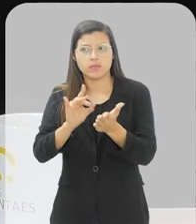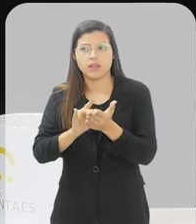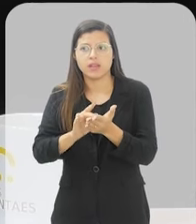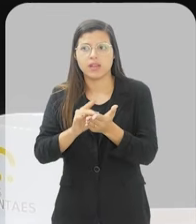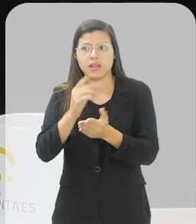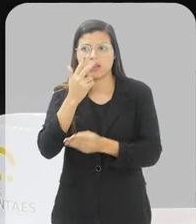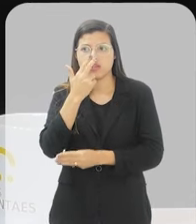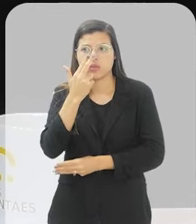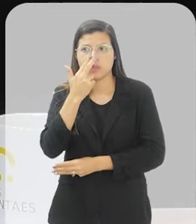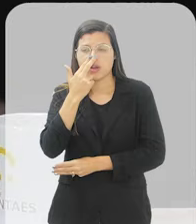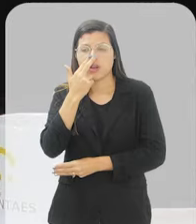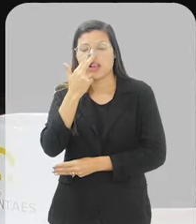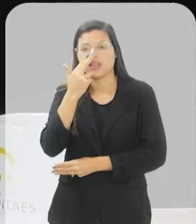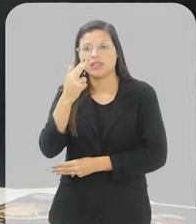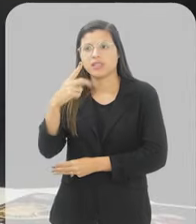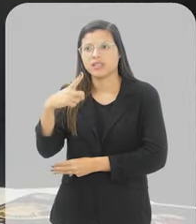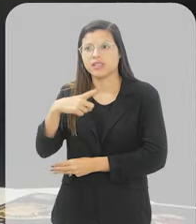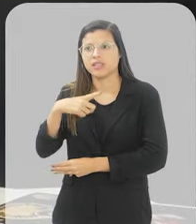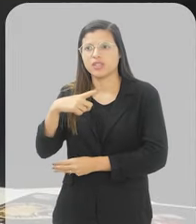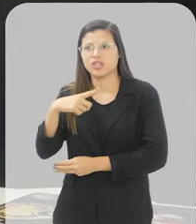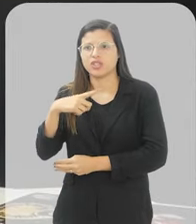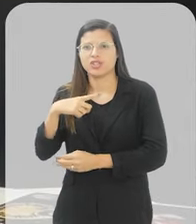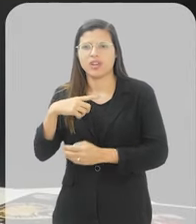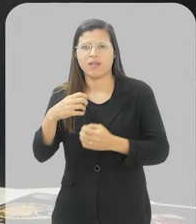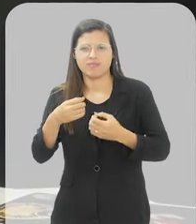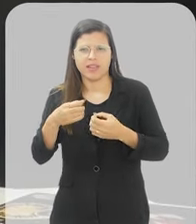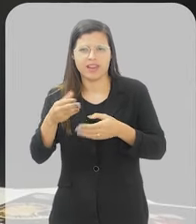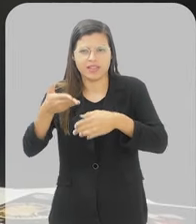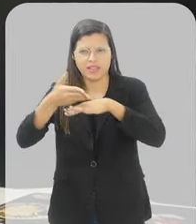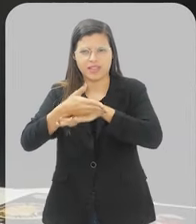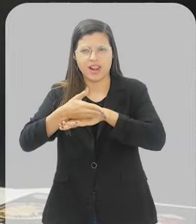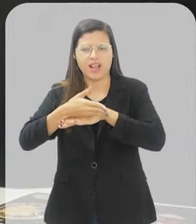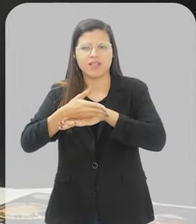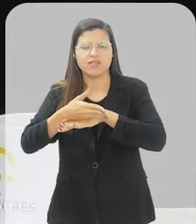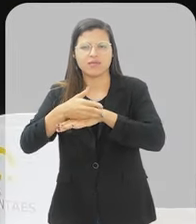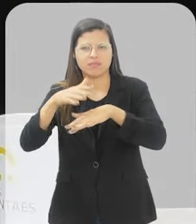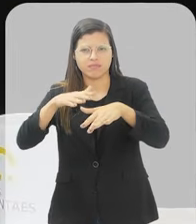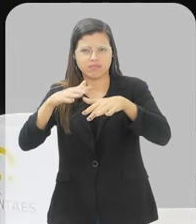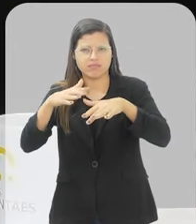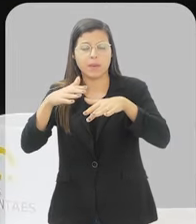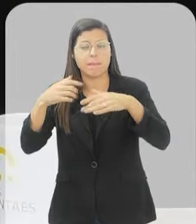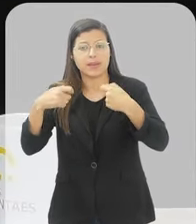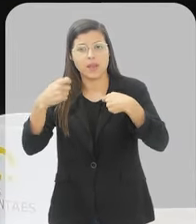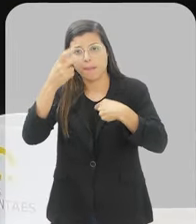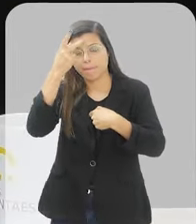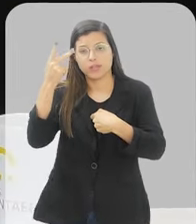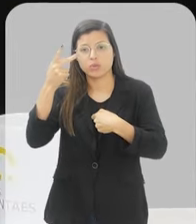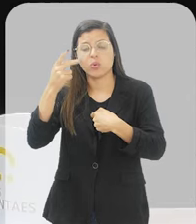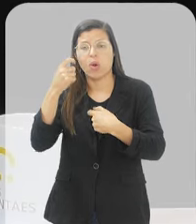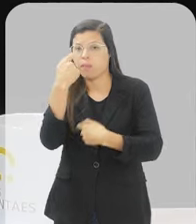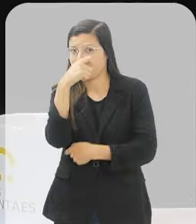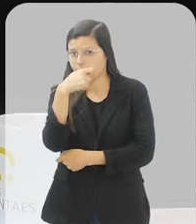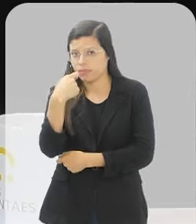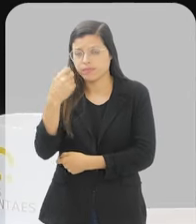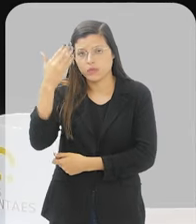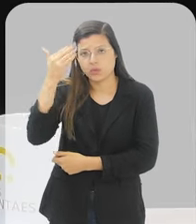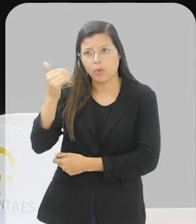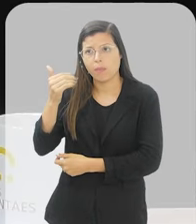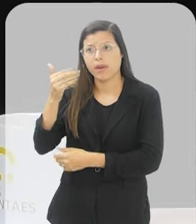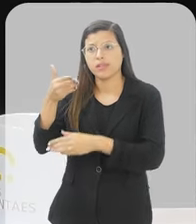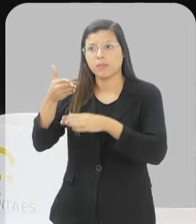era um vingador, né? Que era o que vinha no carro do Trem Fantástico. E aí ele precisava de uma pessoa que também fosse maquiadora para